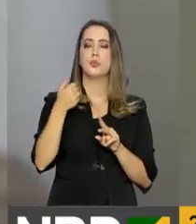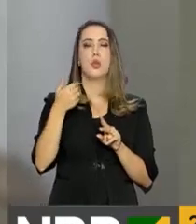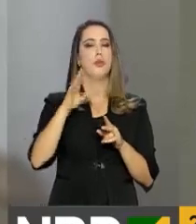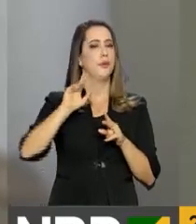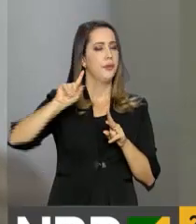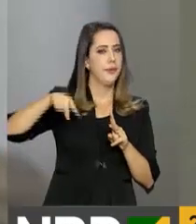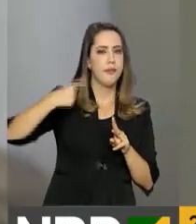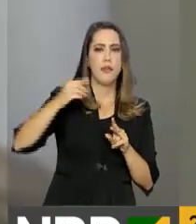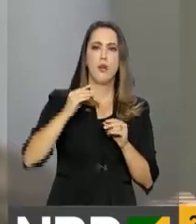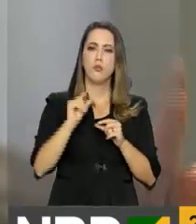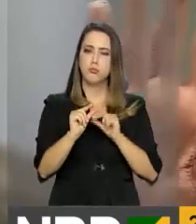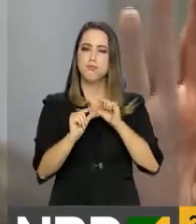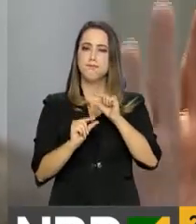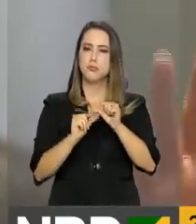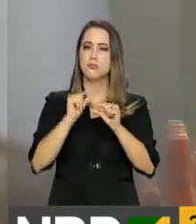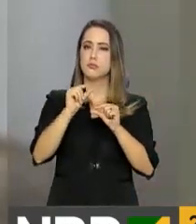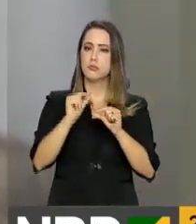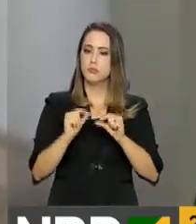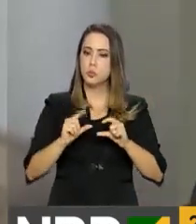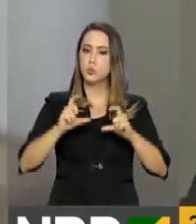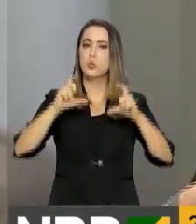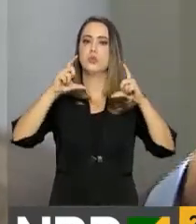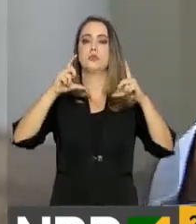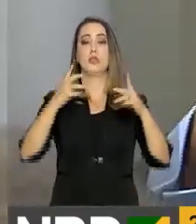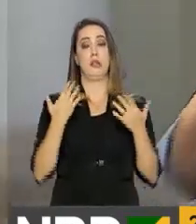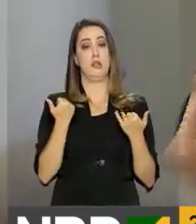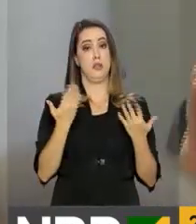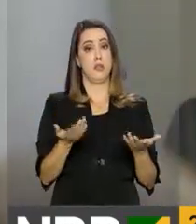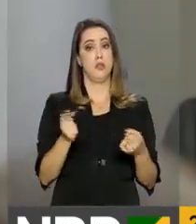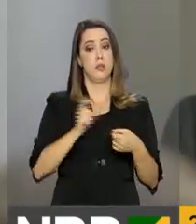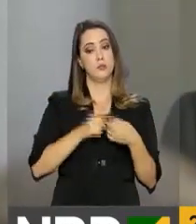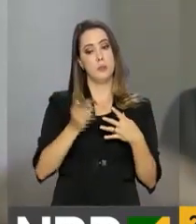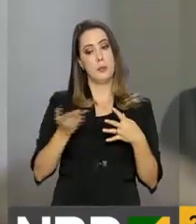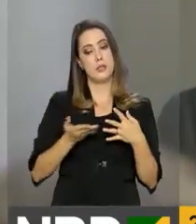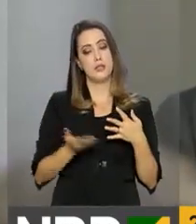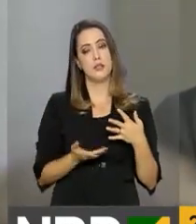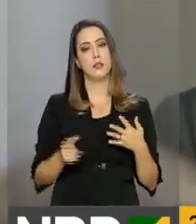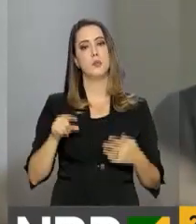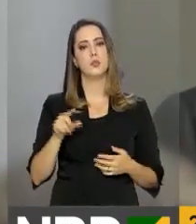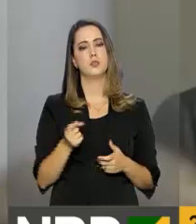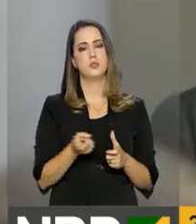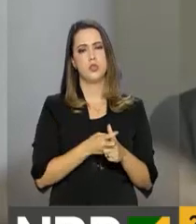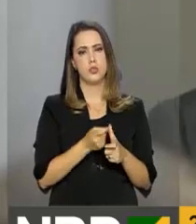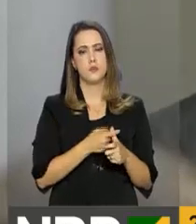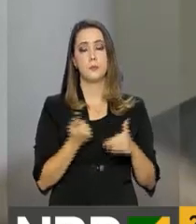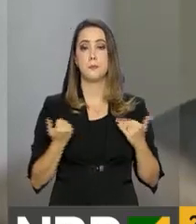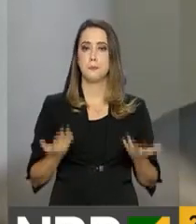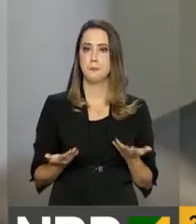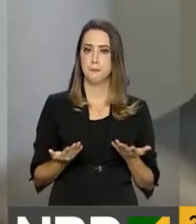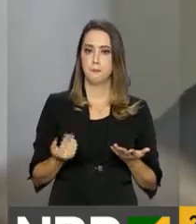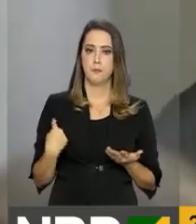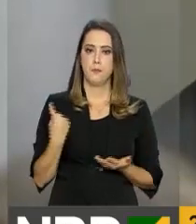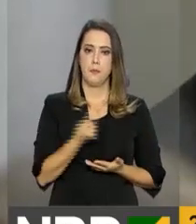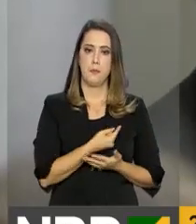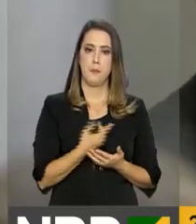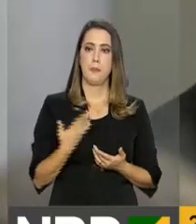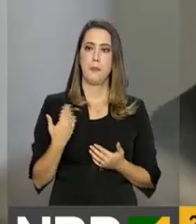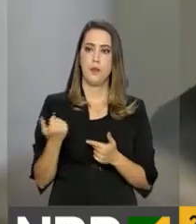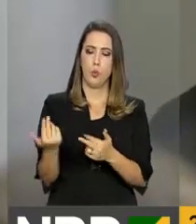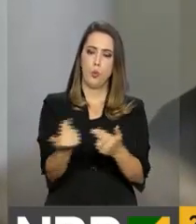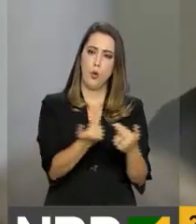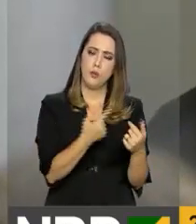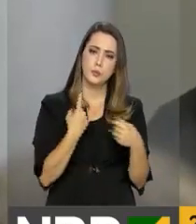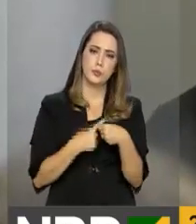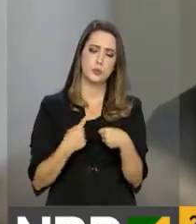15 ponto qualquer coisa, e assim vagarosamente. Repactuamos a dívida dos estados. E como os municípios